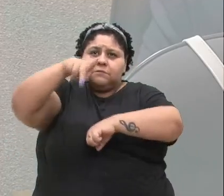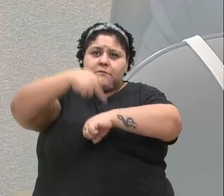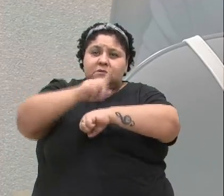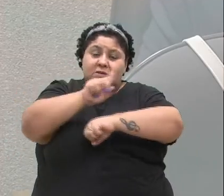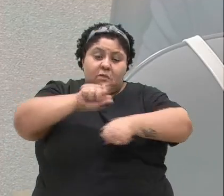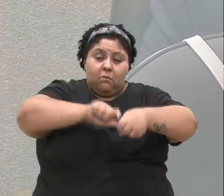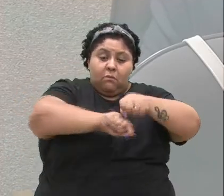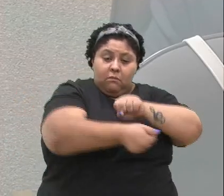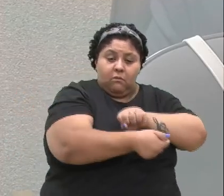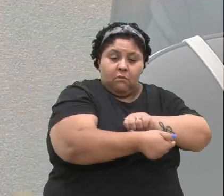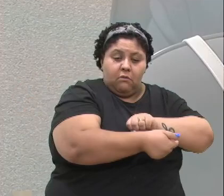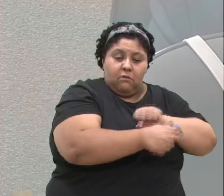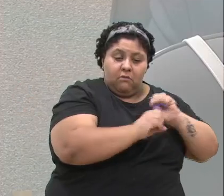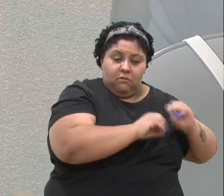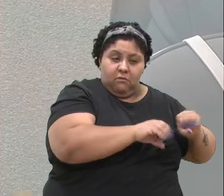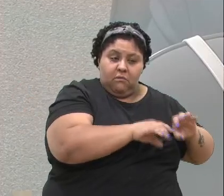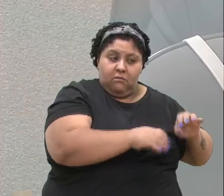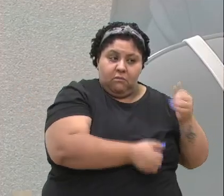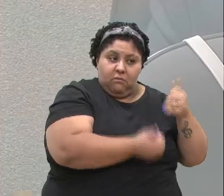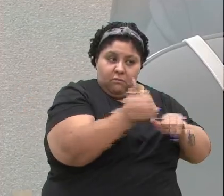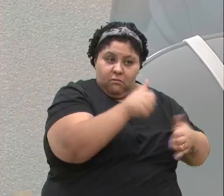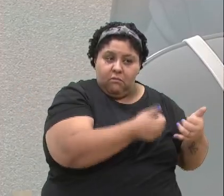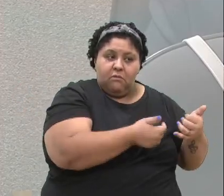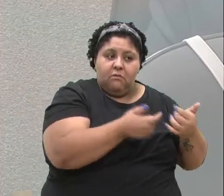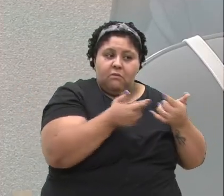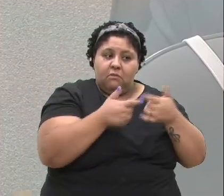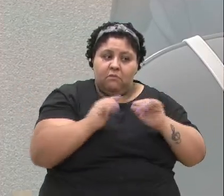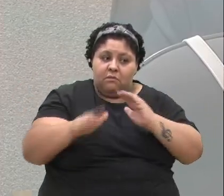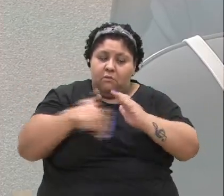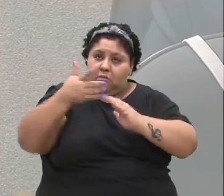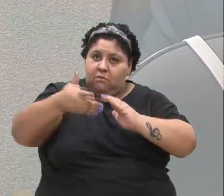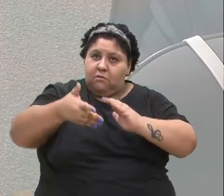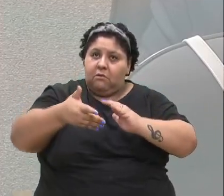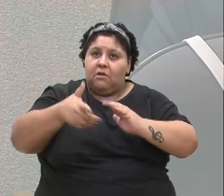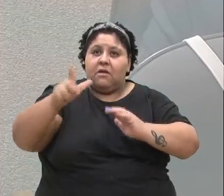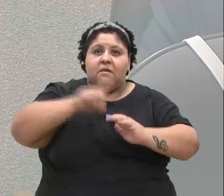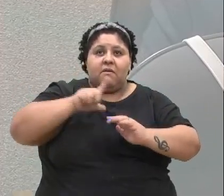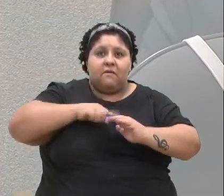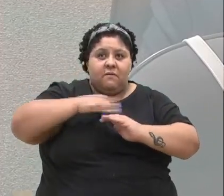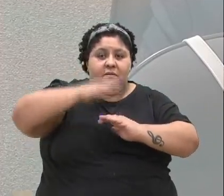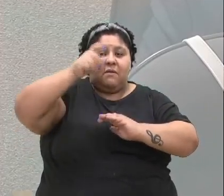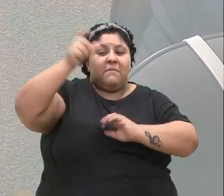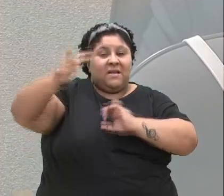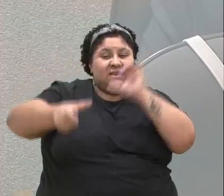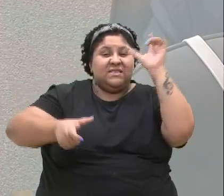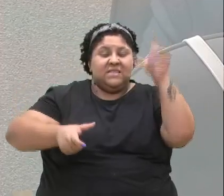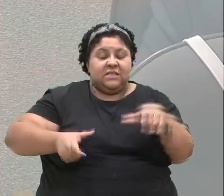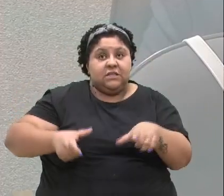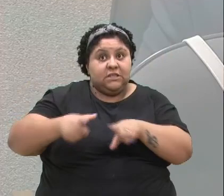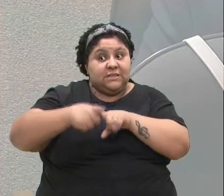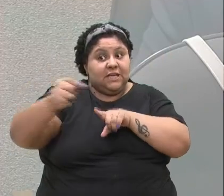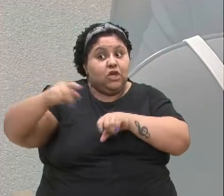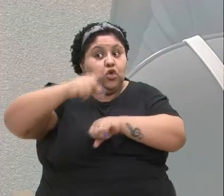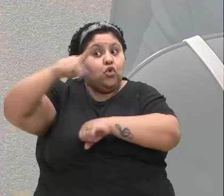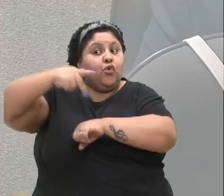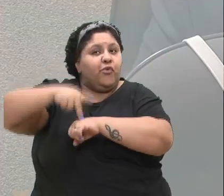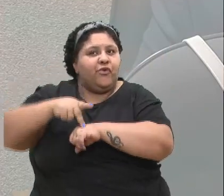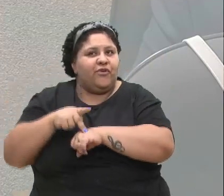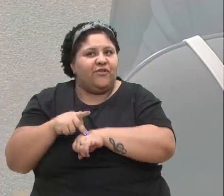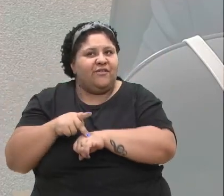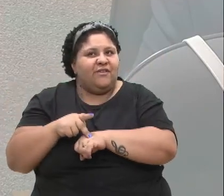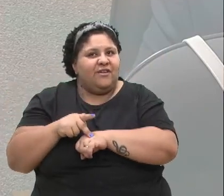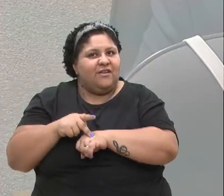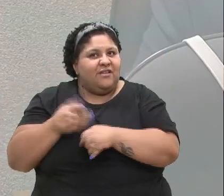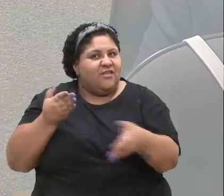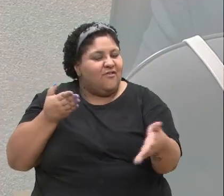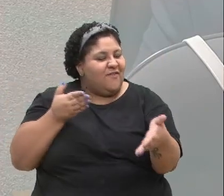de fato em educação de qualidade, daqui a alguns anos a gente vai ter mais pessoas saindo do país e a gente não vai atingir